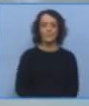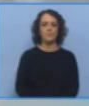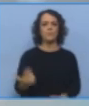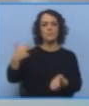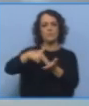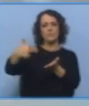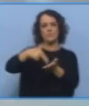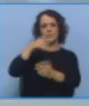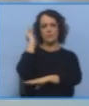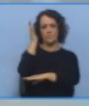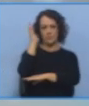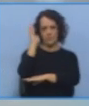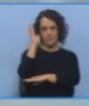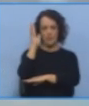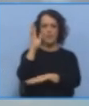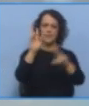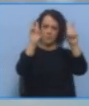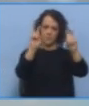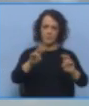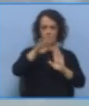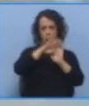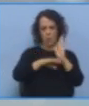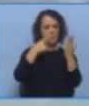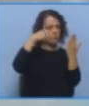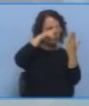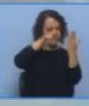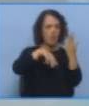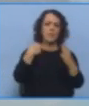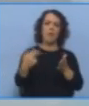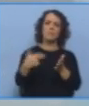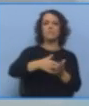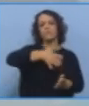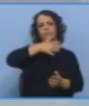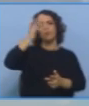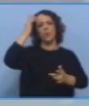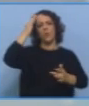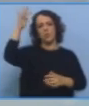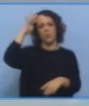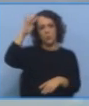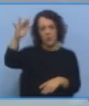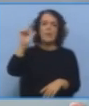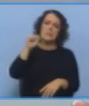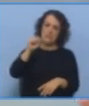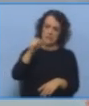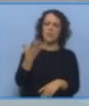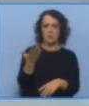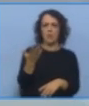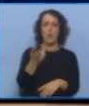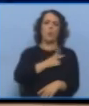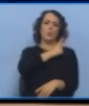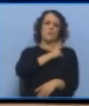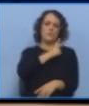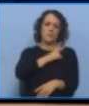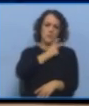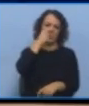comunicações e olhando assim de relance o programa, vemos apresentações teóricas sobre temas, mas sobre casos concretos. Sim, vamos ter